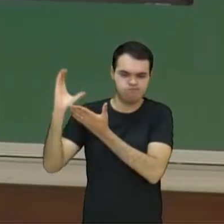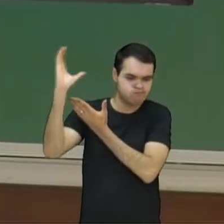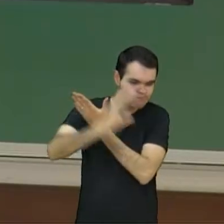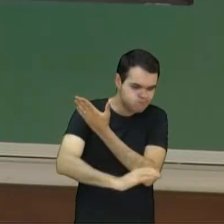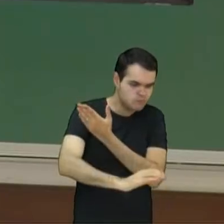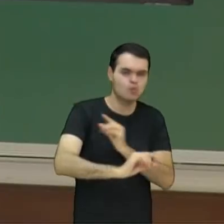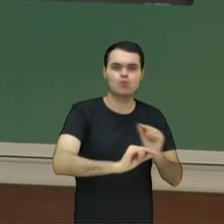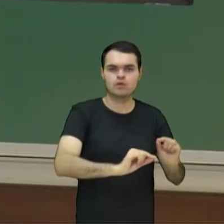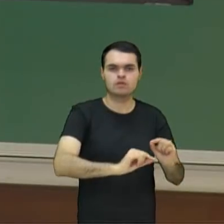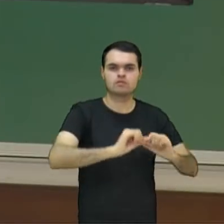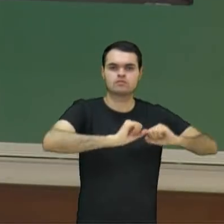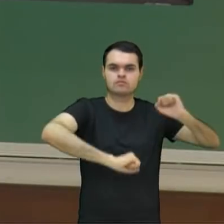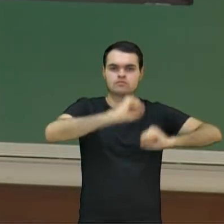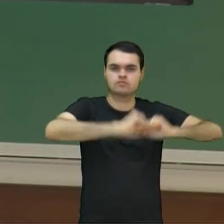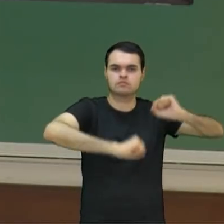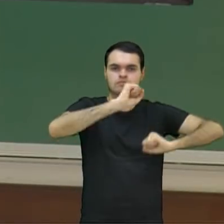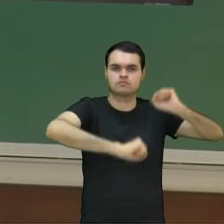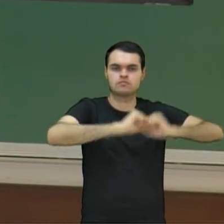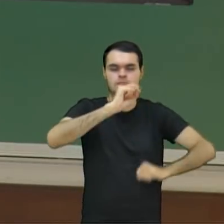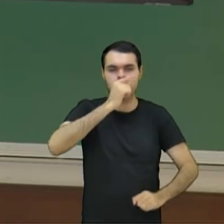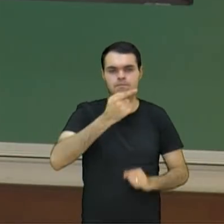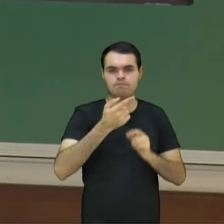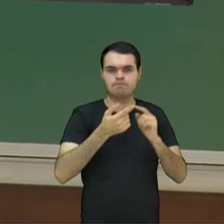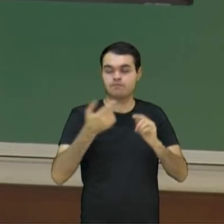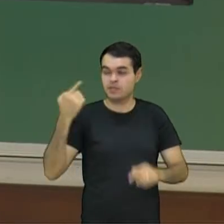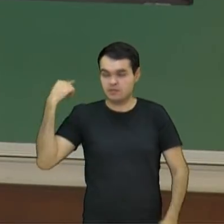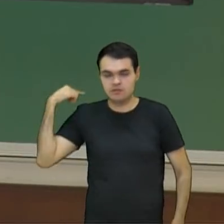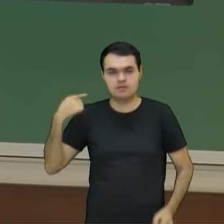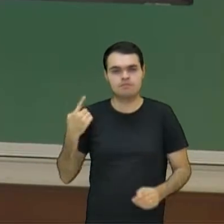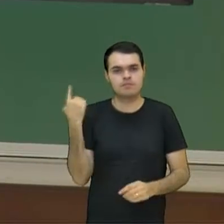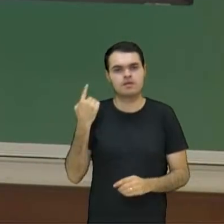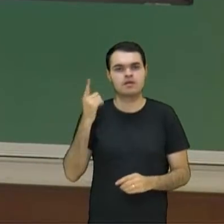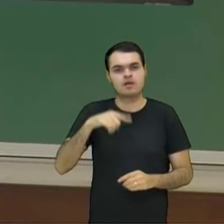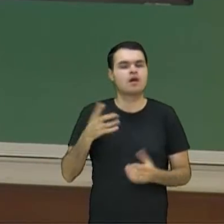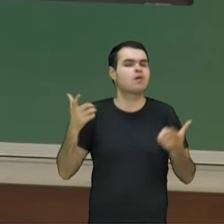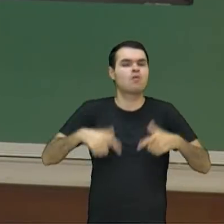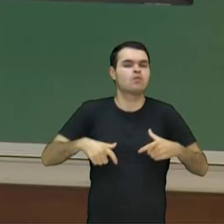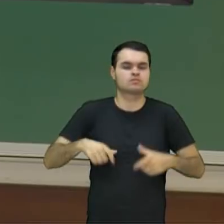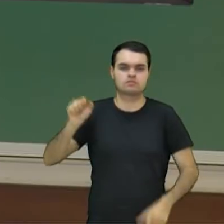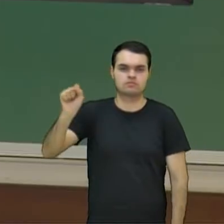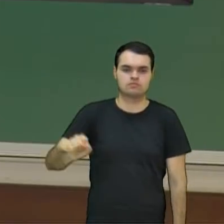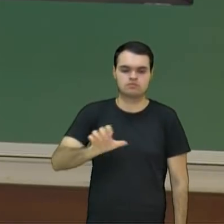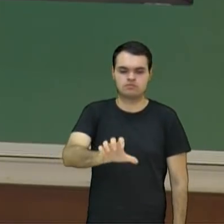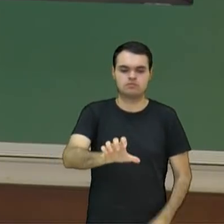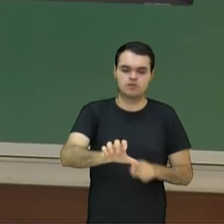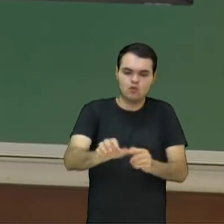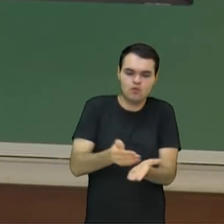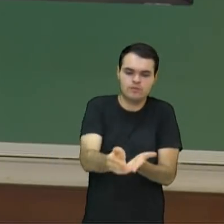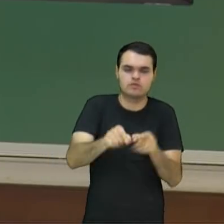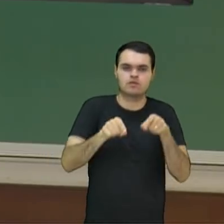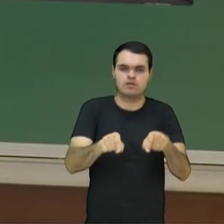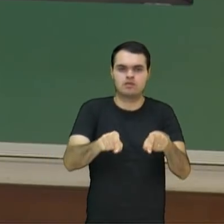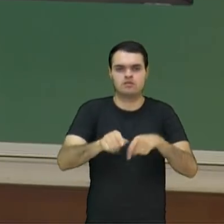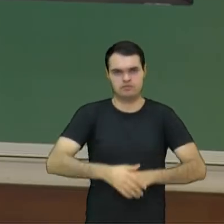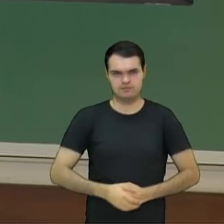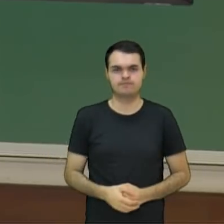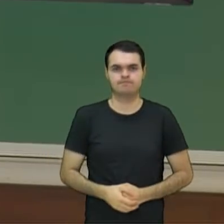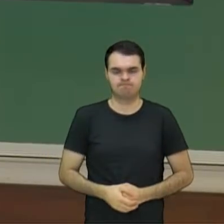Nas primeiras fábricas do país. Em que região? Na região sudeste. Por isso que a industrialização inicia lá,